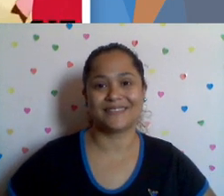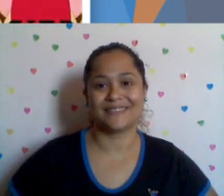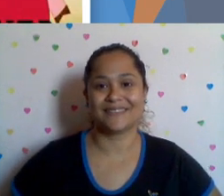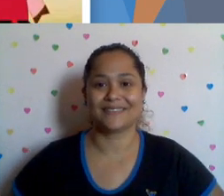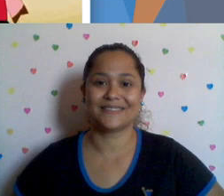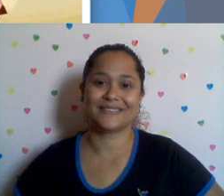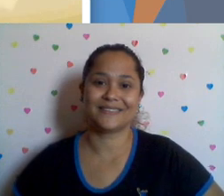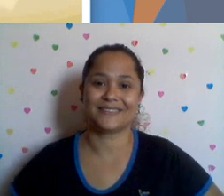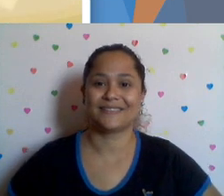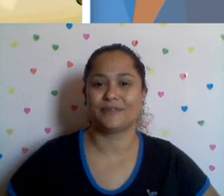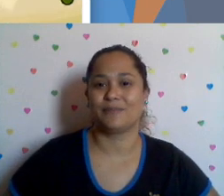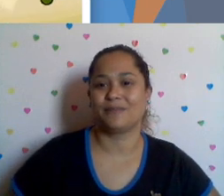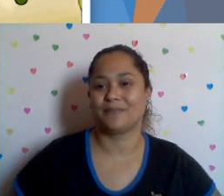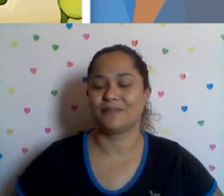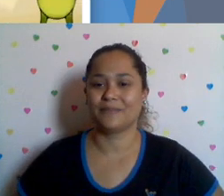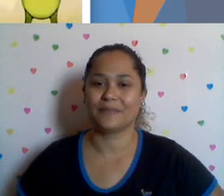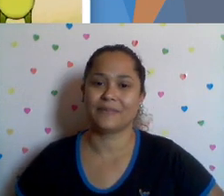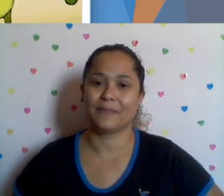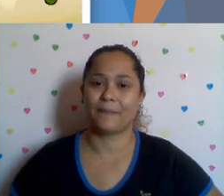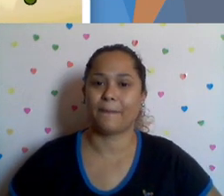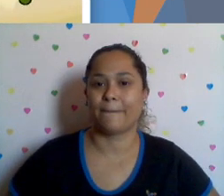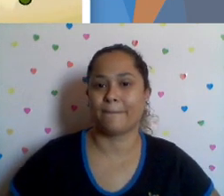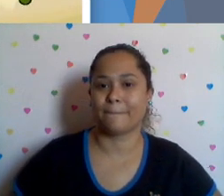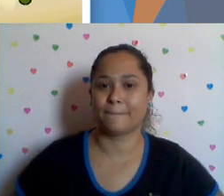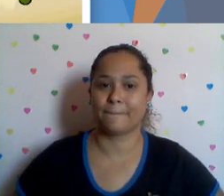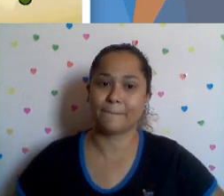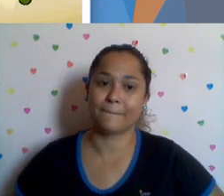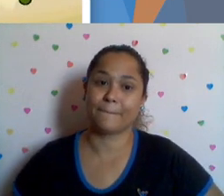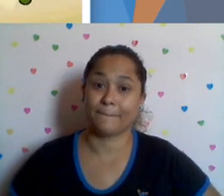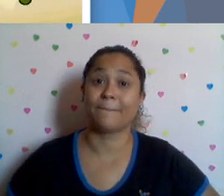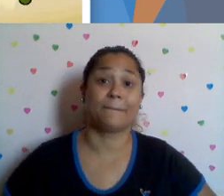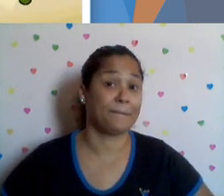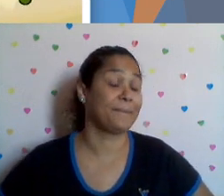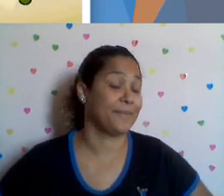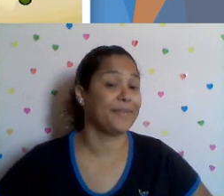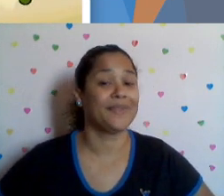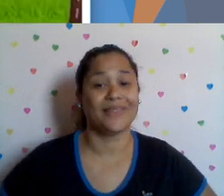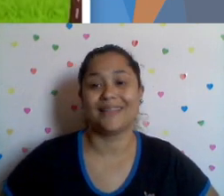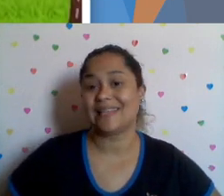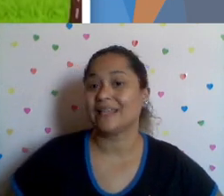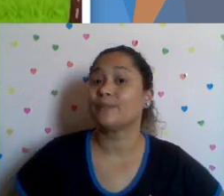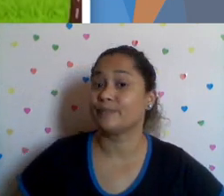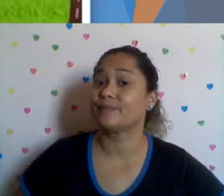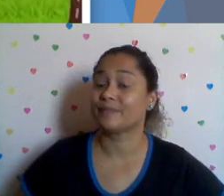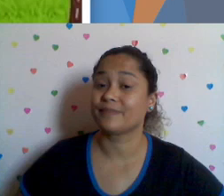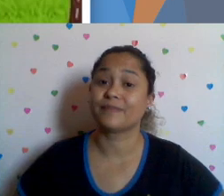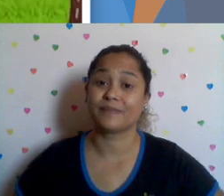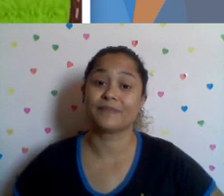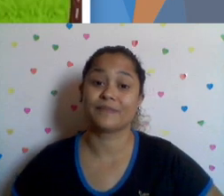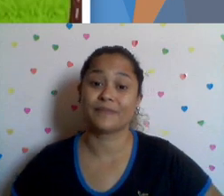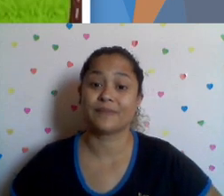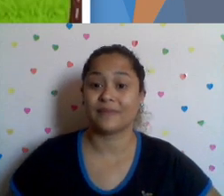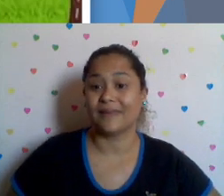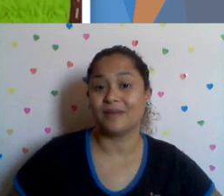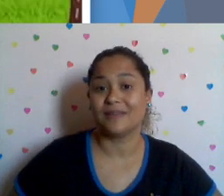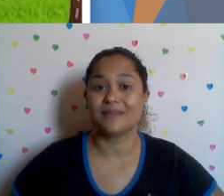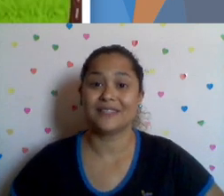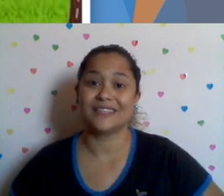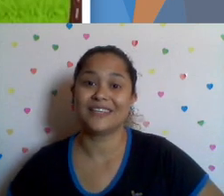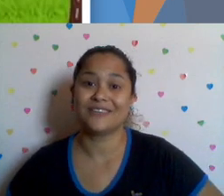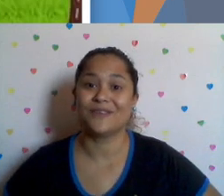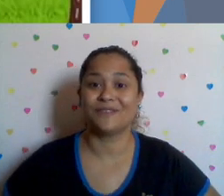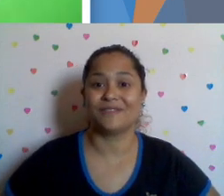Oi, Mundo Acorola Kids. Você é bom de imitar o som dos animais? Então cante com a gente. Que som